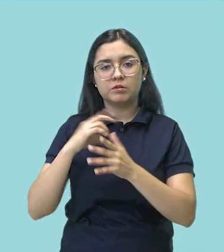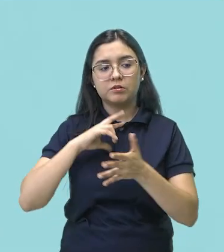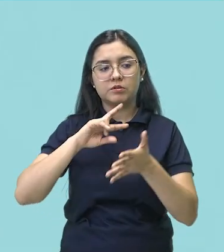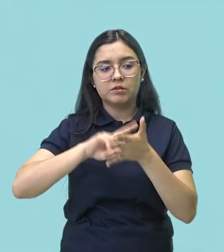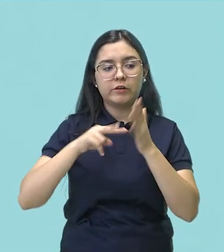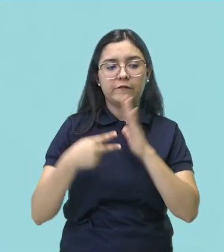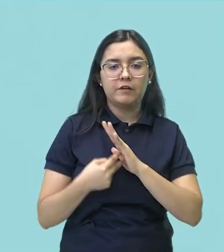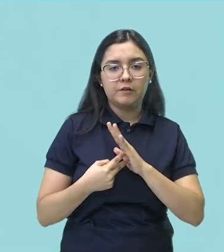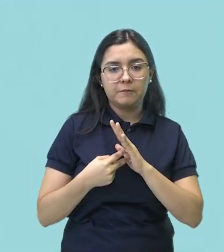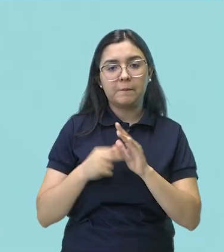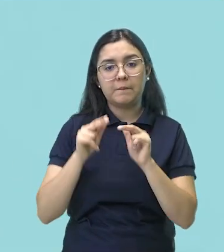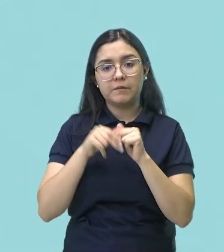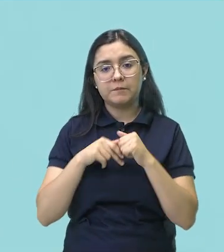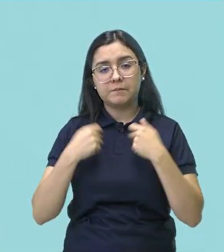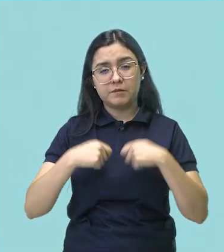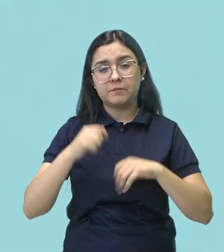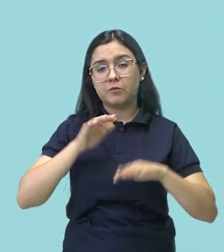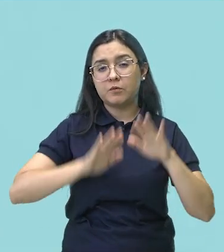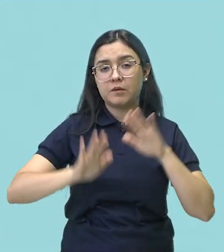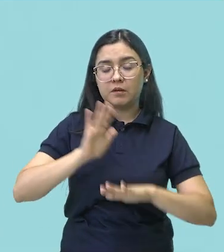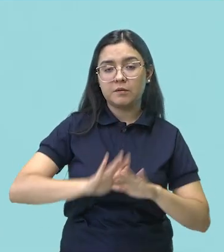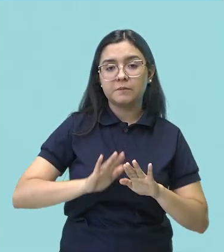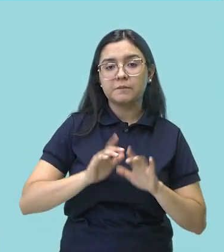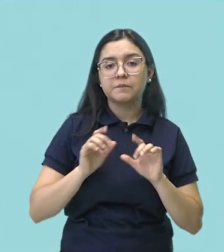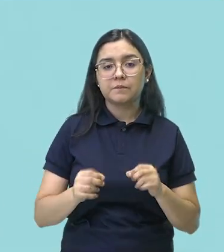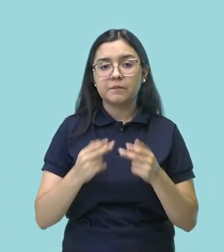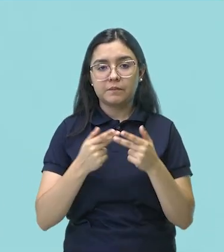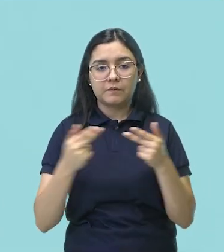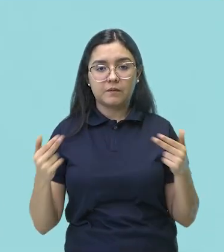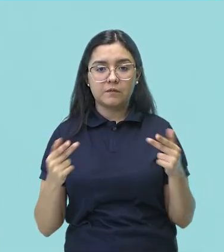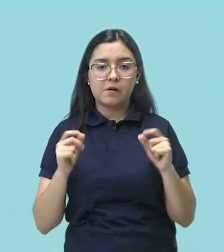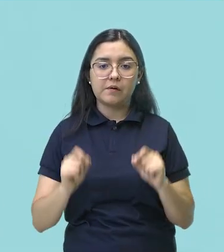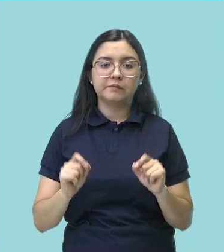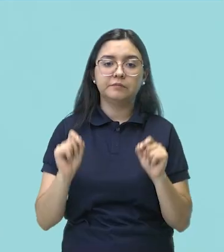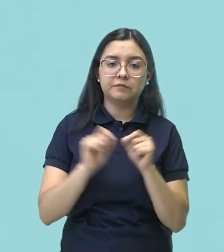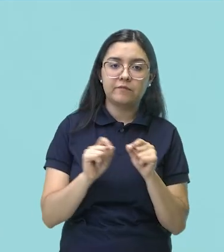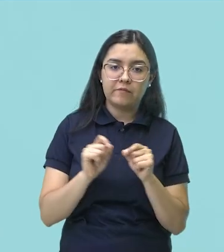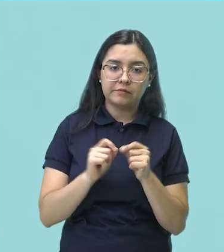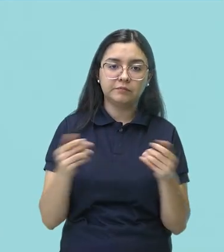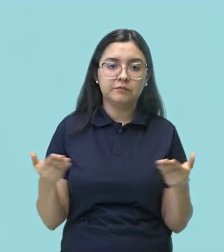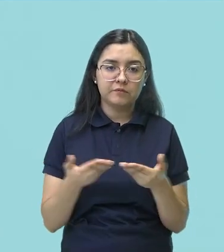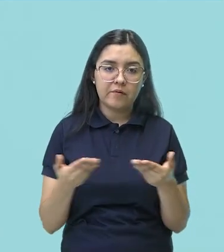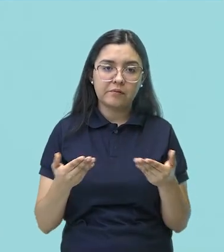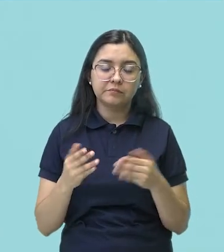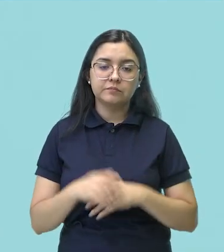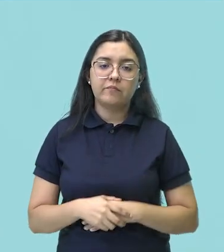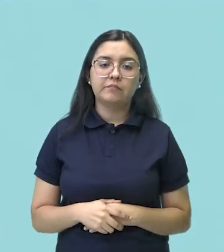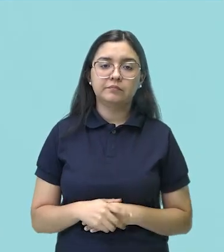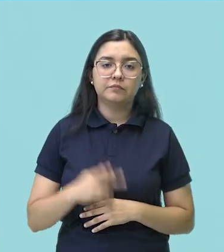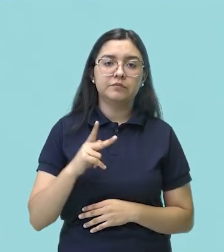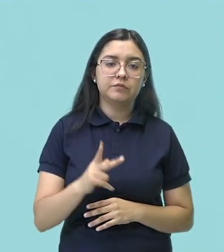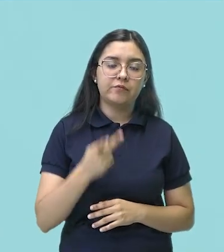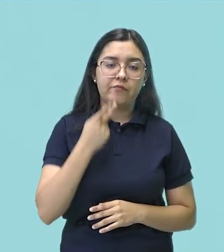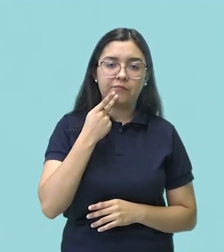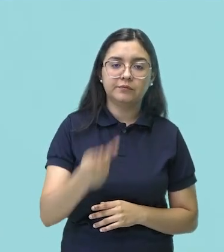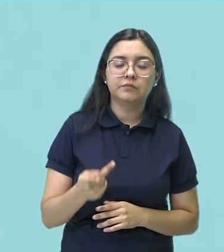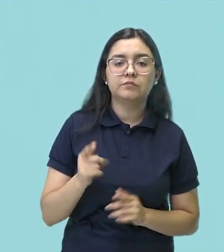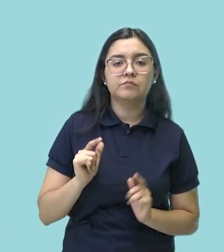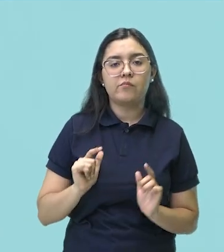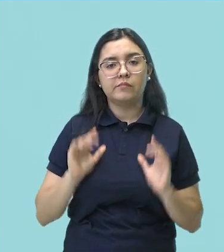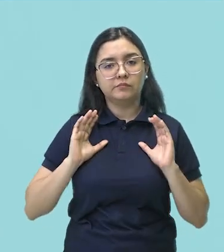significado. Por isso, precisamos ter cuidado com aquilo que fazemos hoje, com o seu falar, com o seu